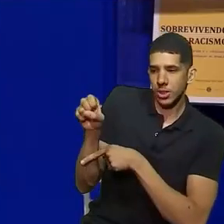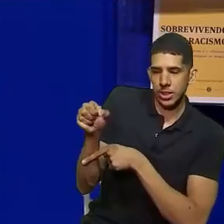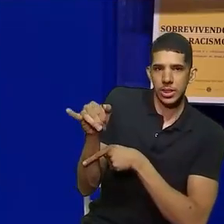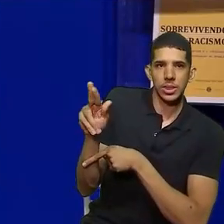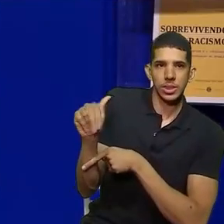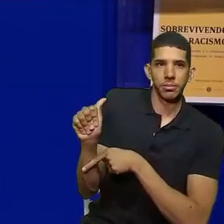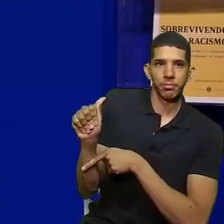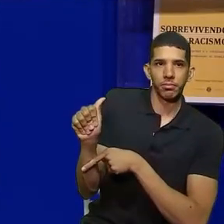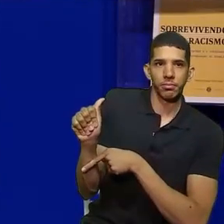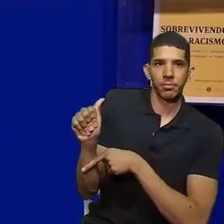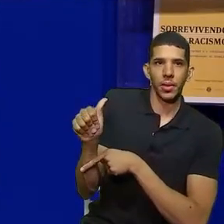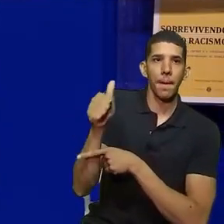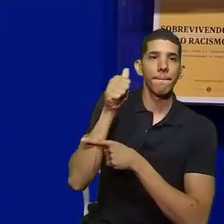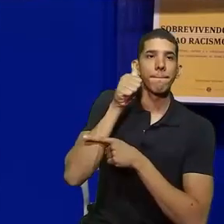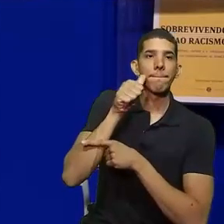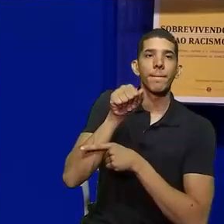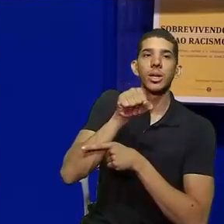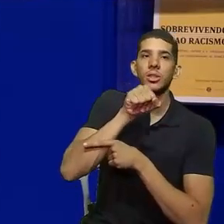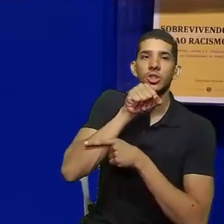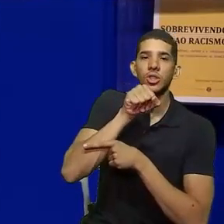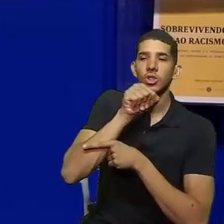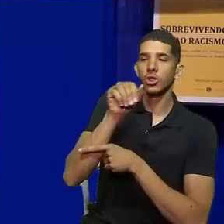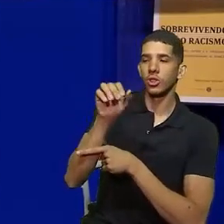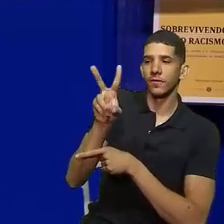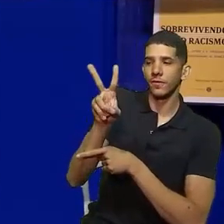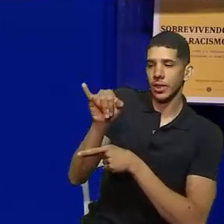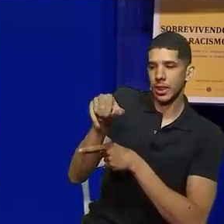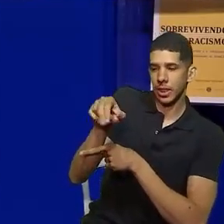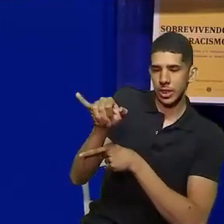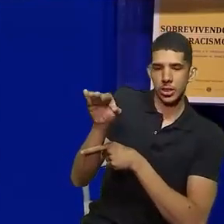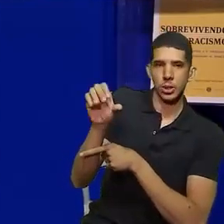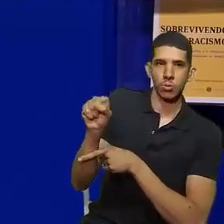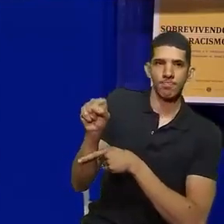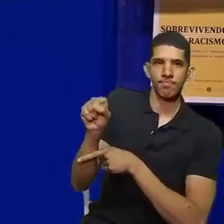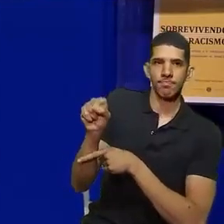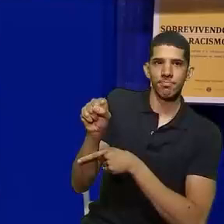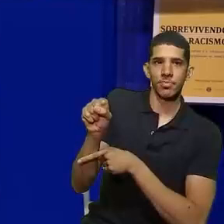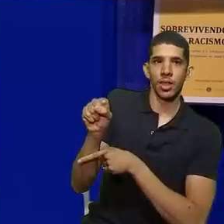mãe de Vinícius Souza. Vinícius, por favor, se levante.